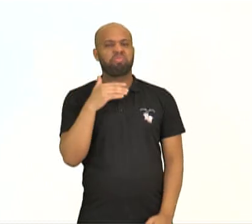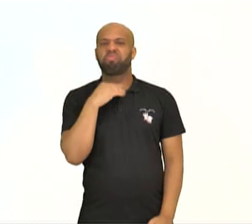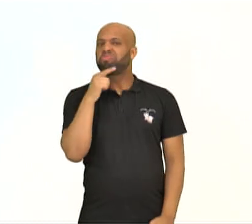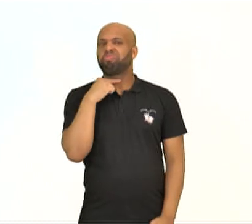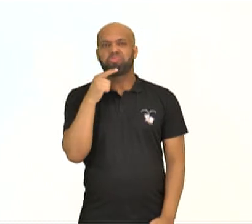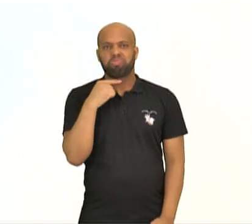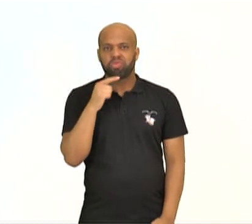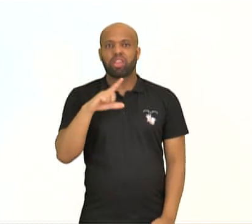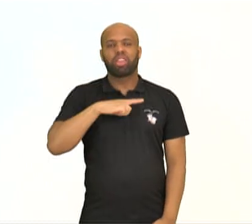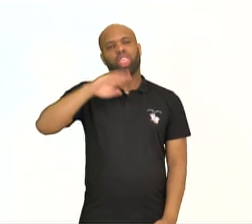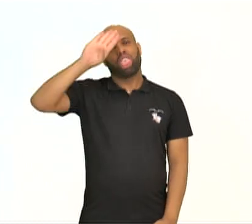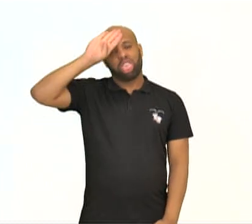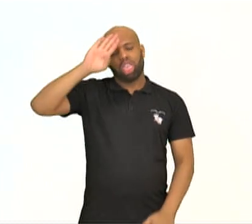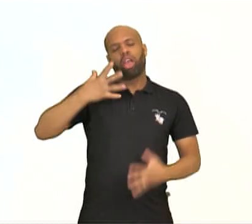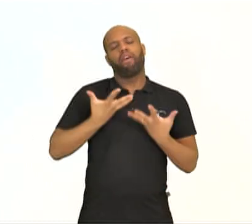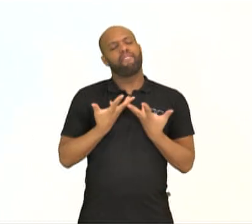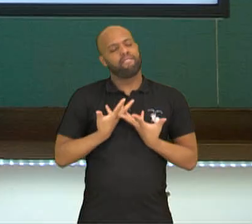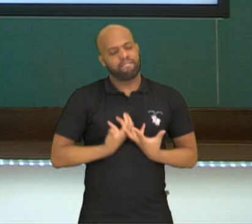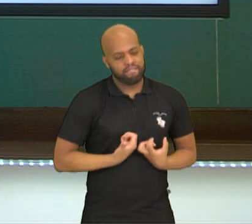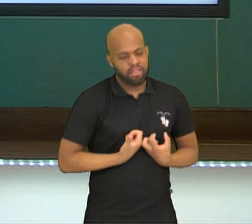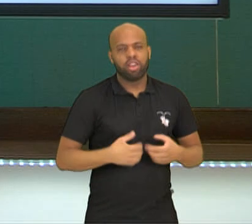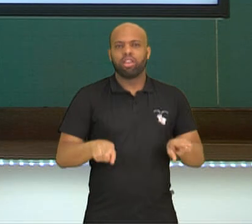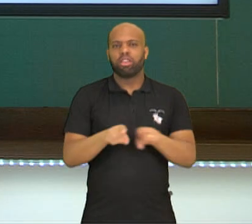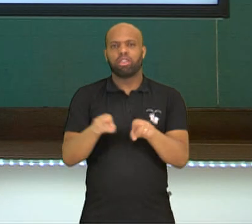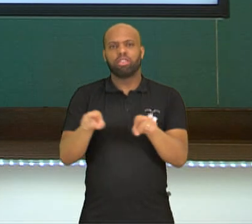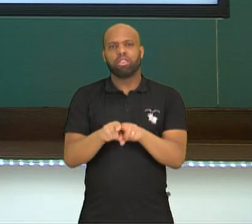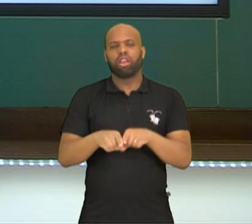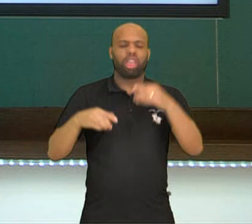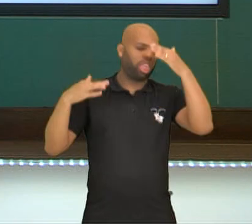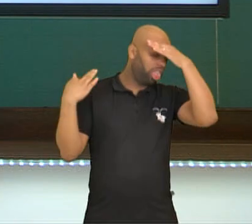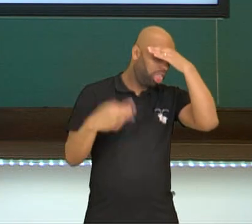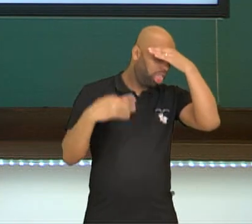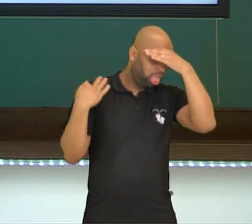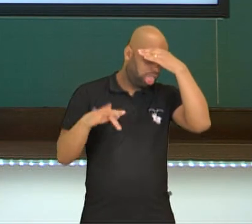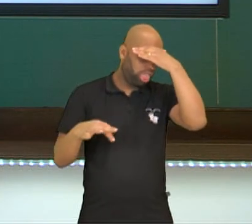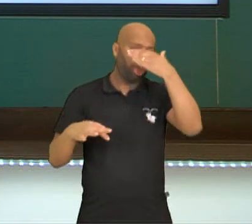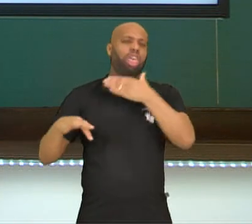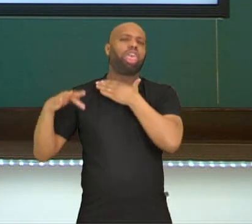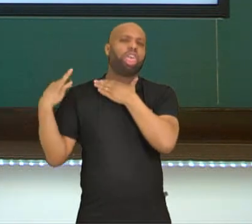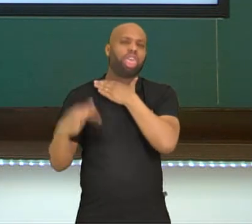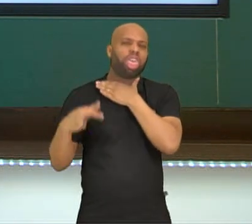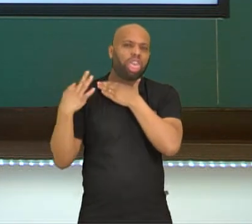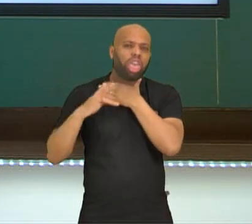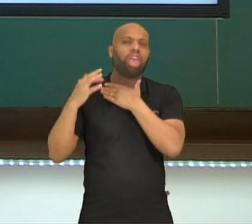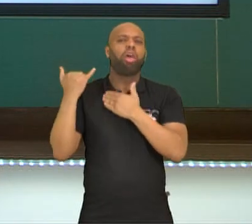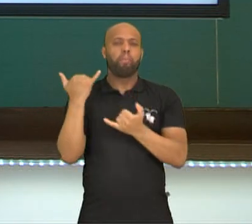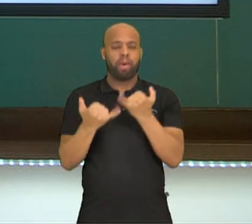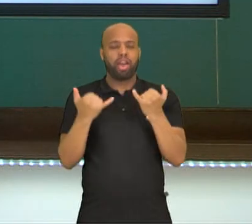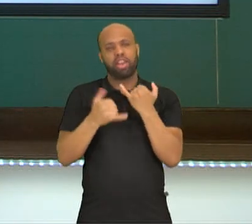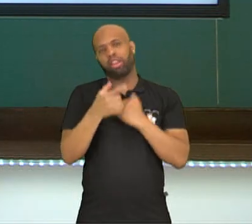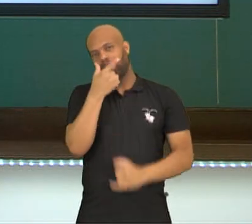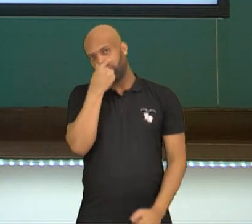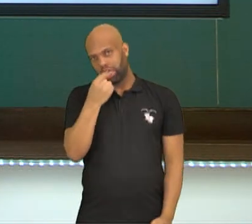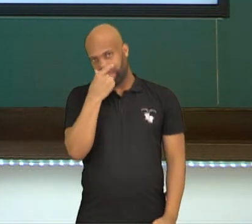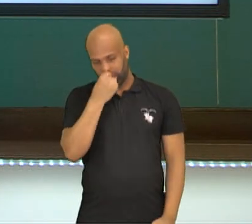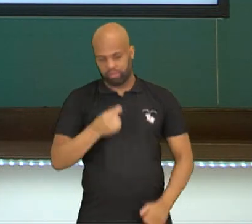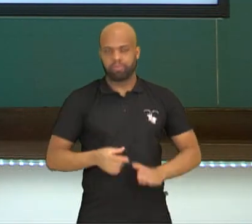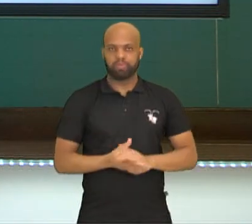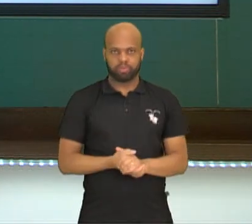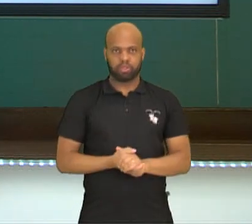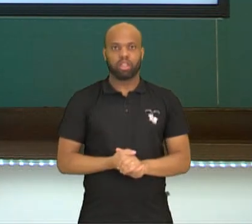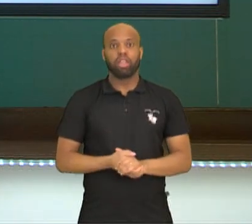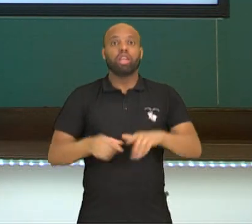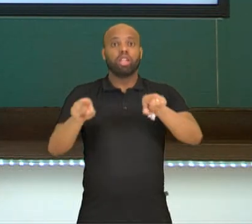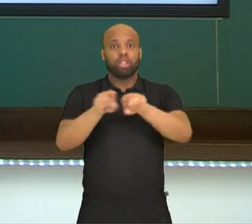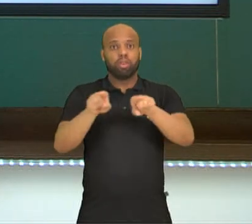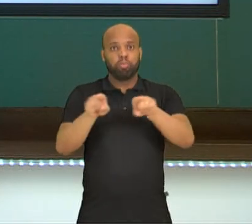como febre, cansaço, dor na cabeça, na garganta, são parecidos com uma gripe. E temos